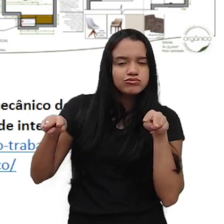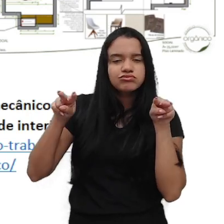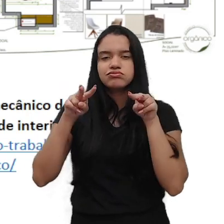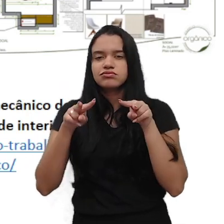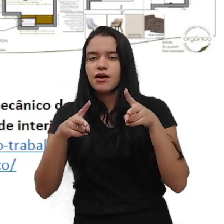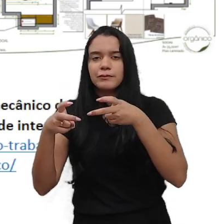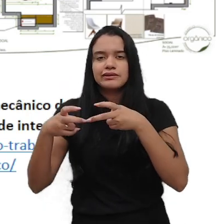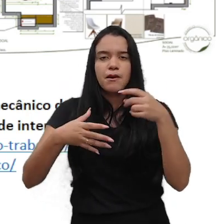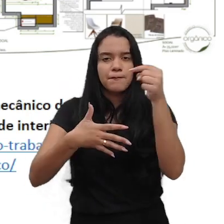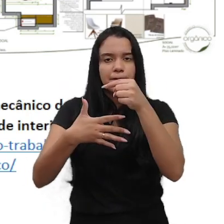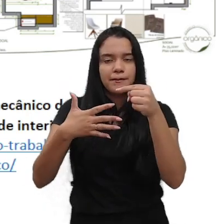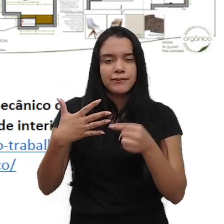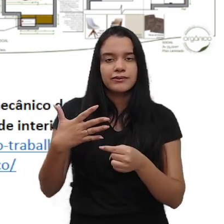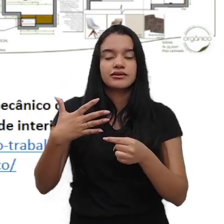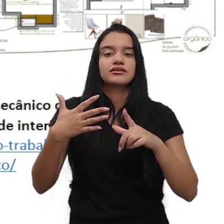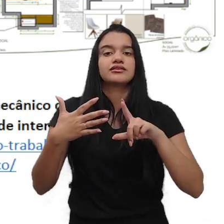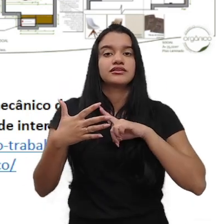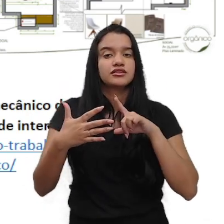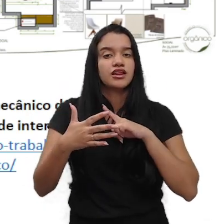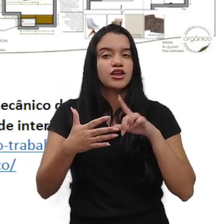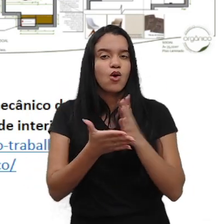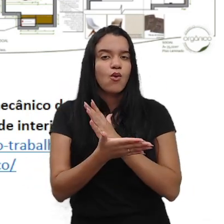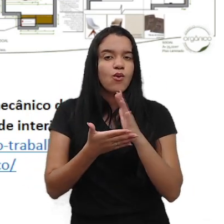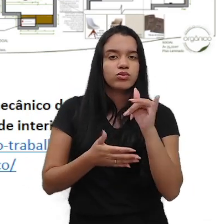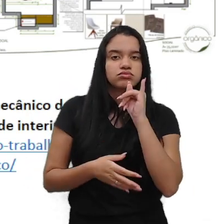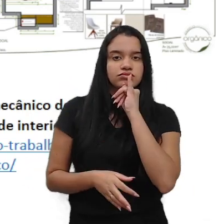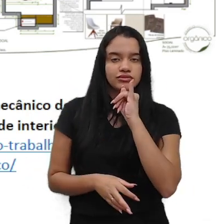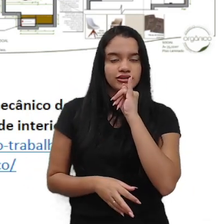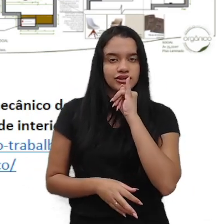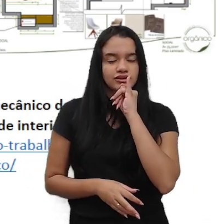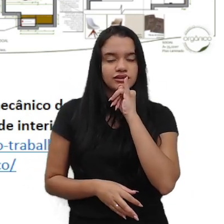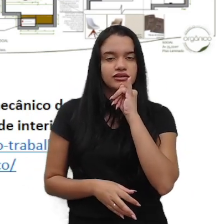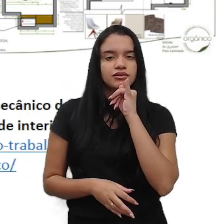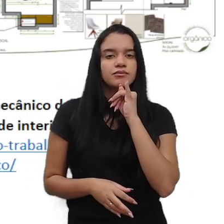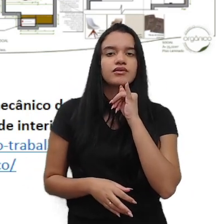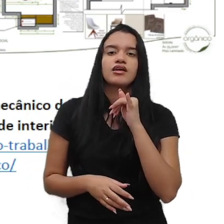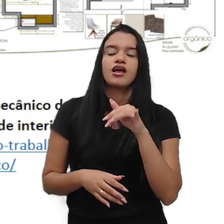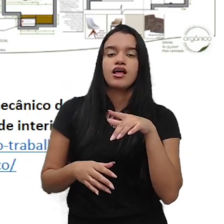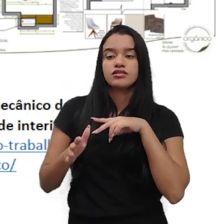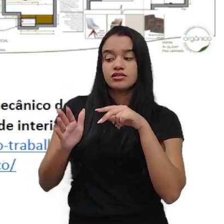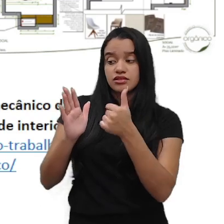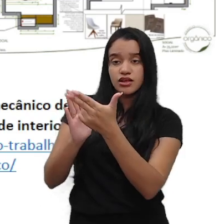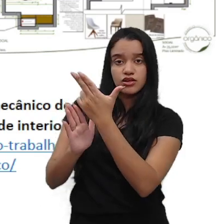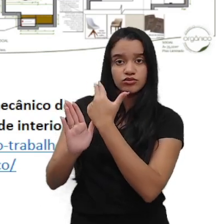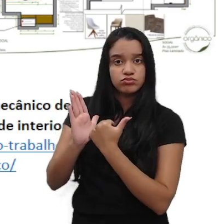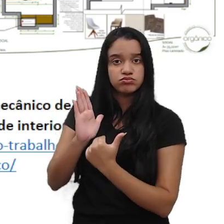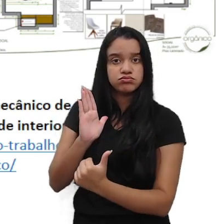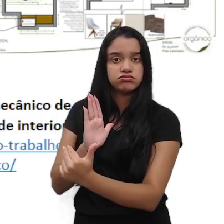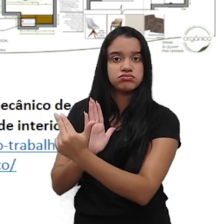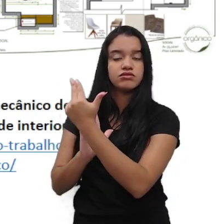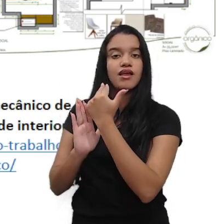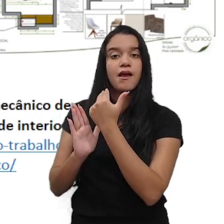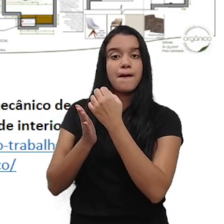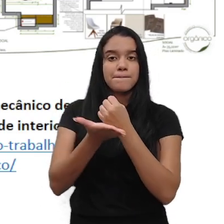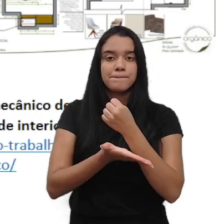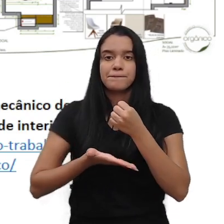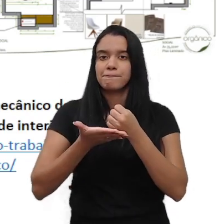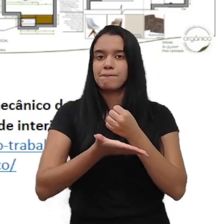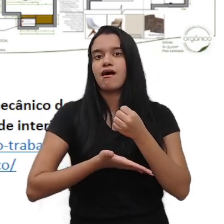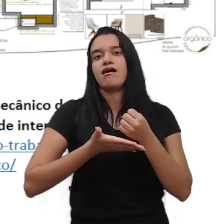etc. E do lado direito nós temos alguns exemplos. Nós temos ali uma planta baixa, que é a base do trabalho